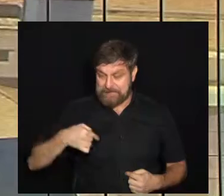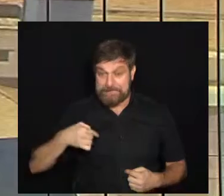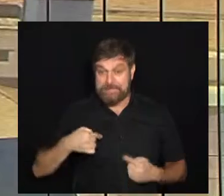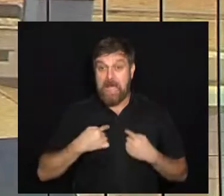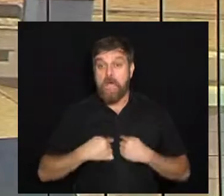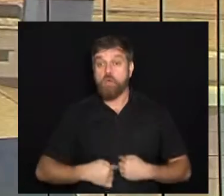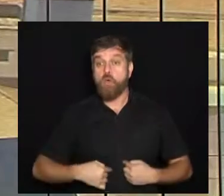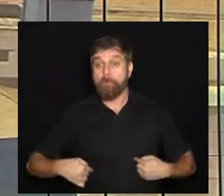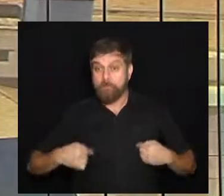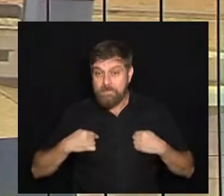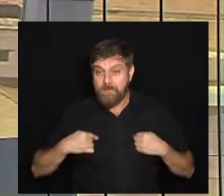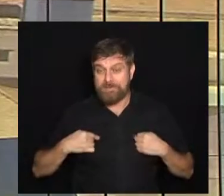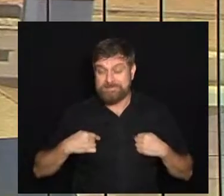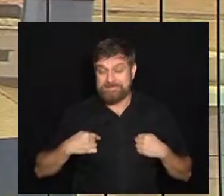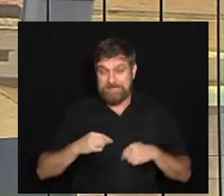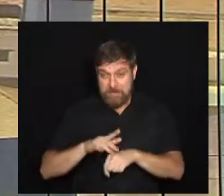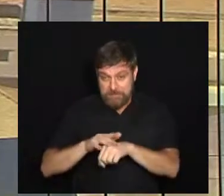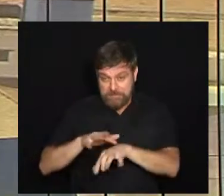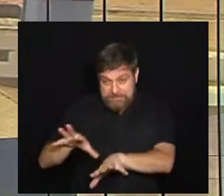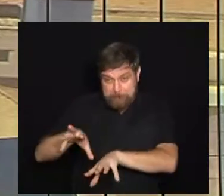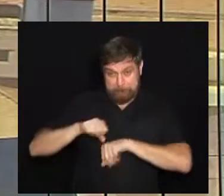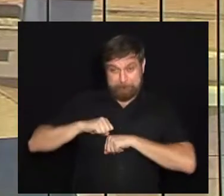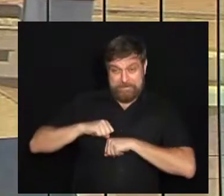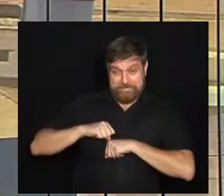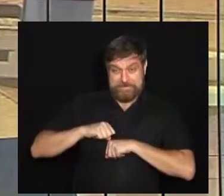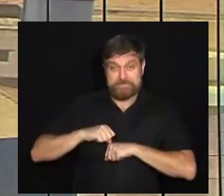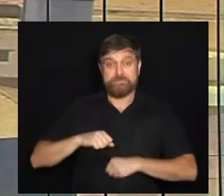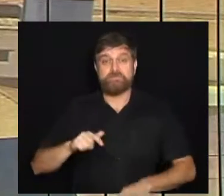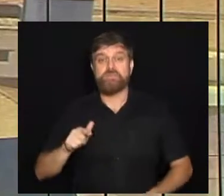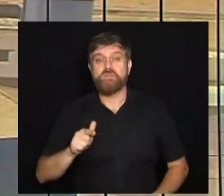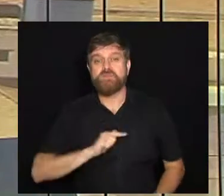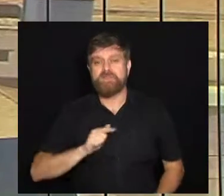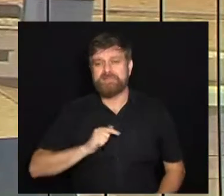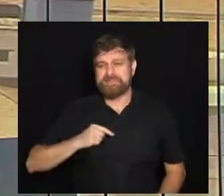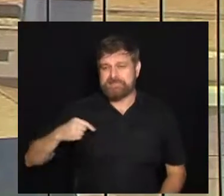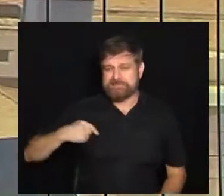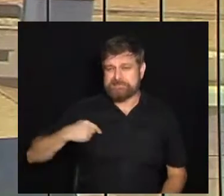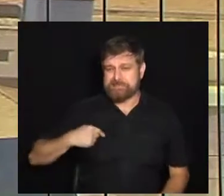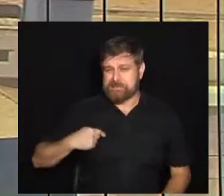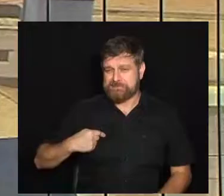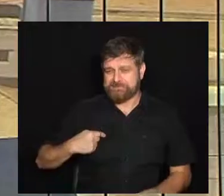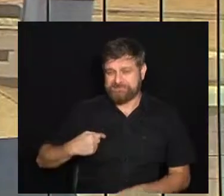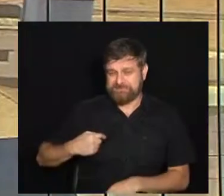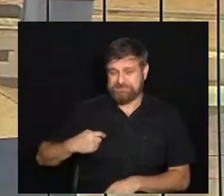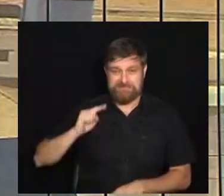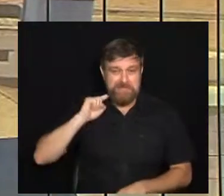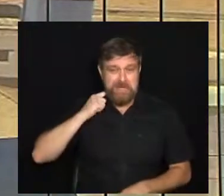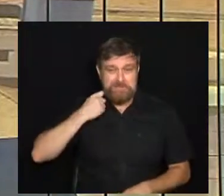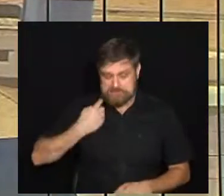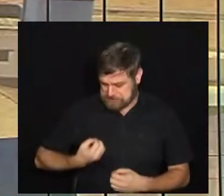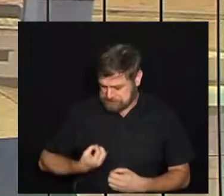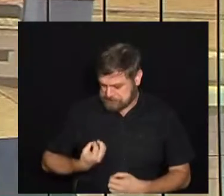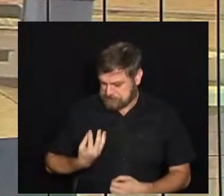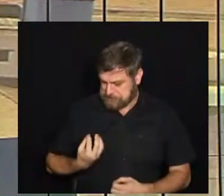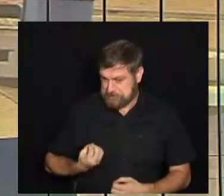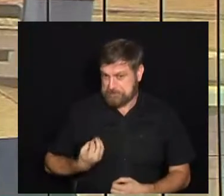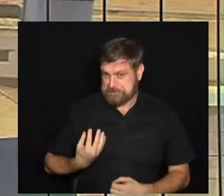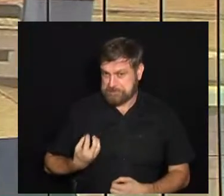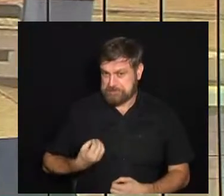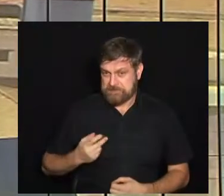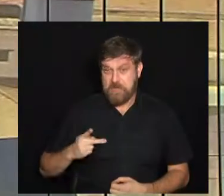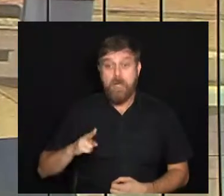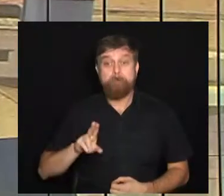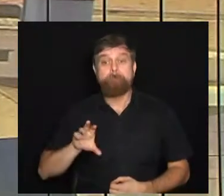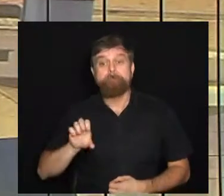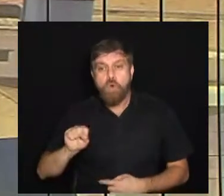e tudo mais quando você também infecção é você tem uma para os você vai ter um processo inflamatório eventualmente você tem a